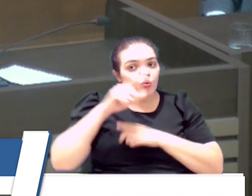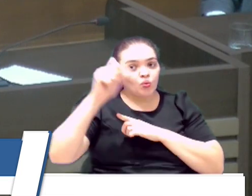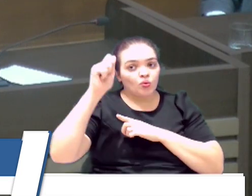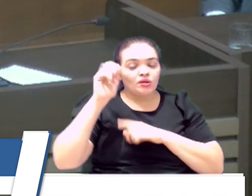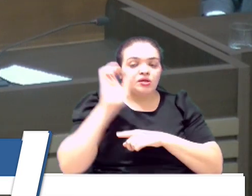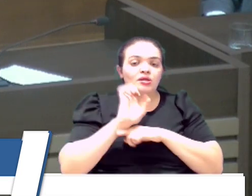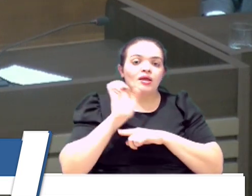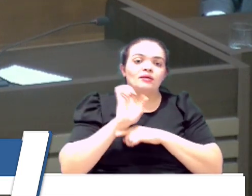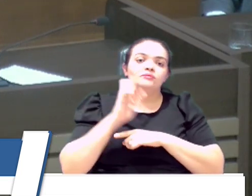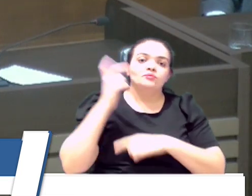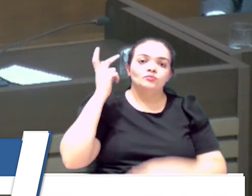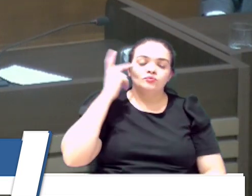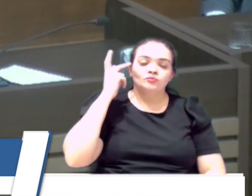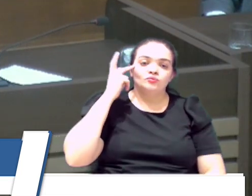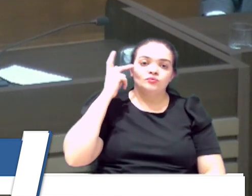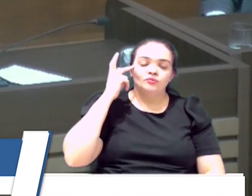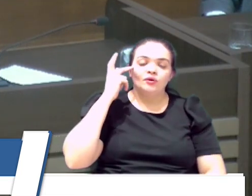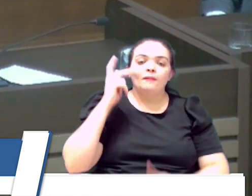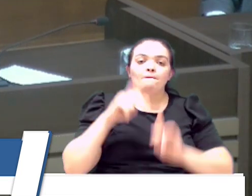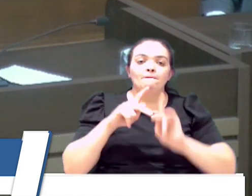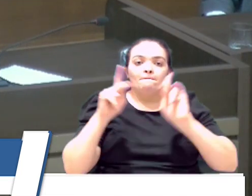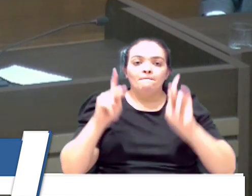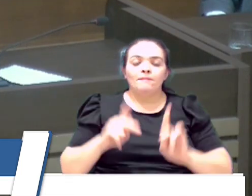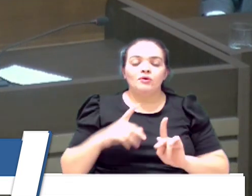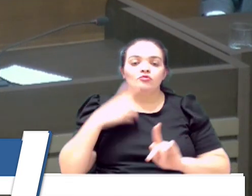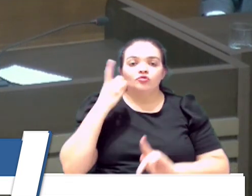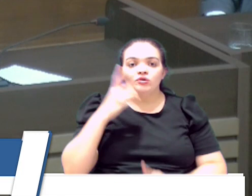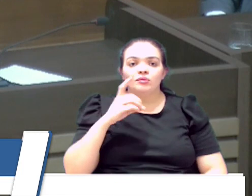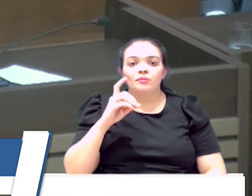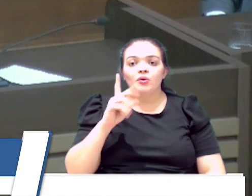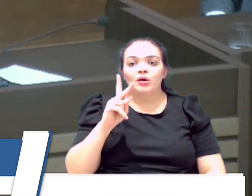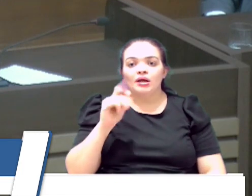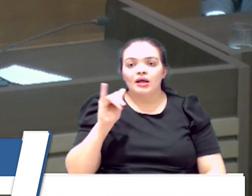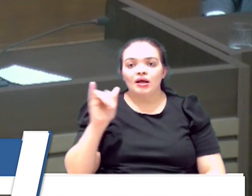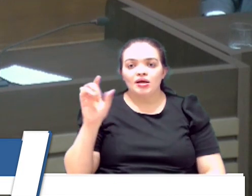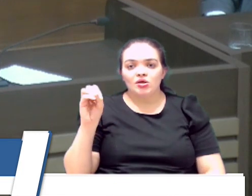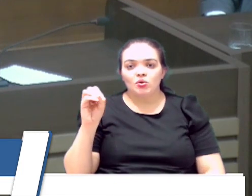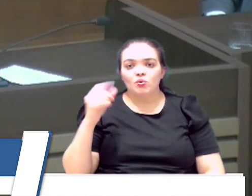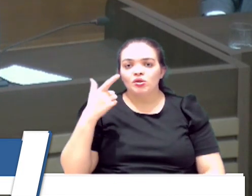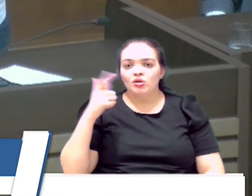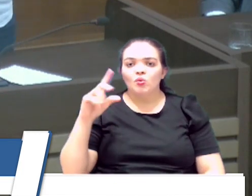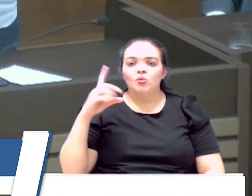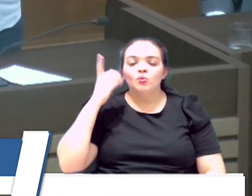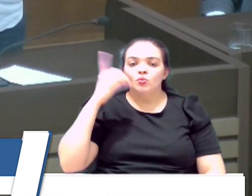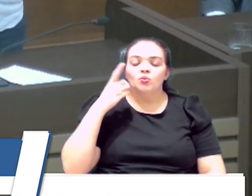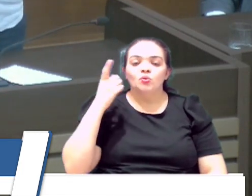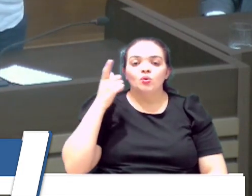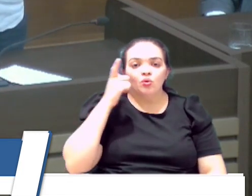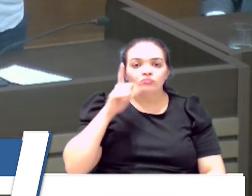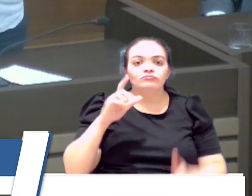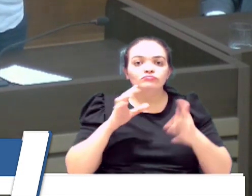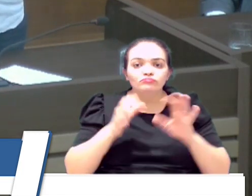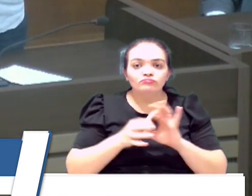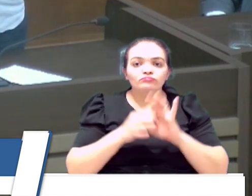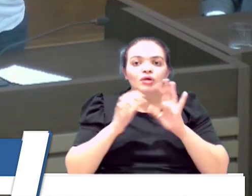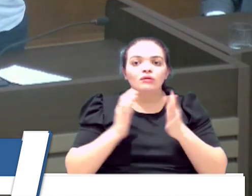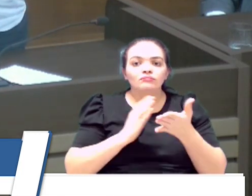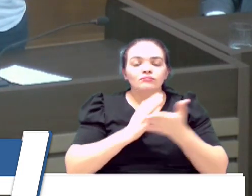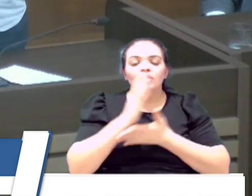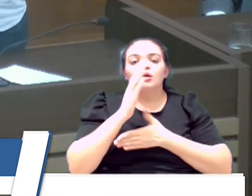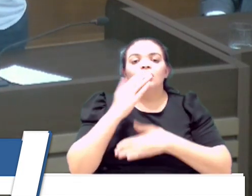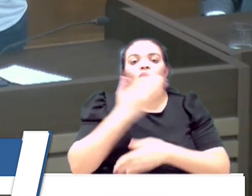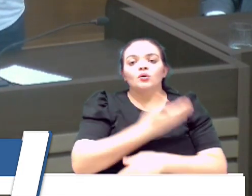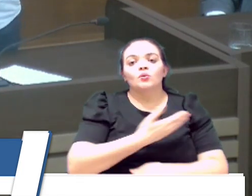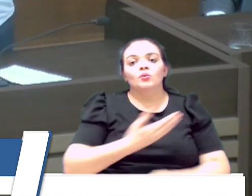Paulo um projeto do deputado Caio França e de outros deputados que foi sancionado pelo governo de São